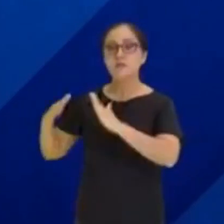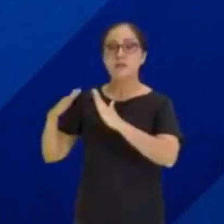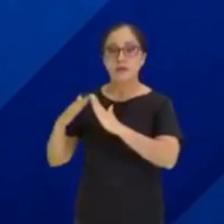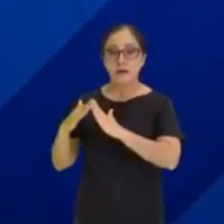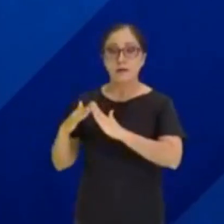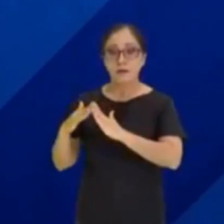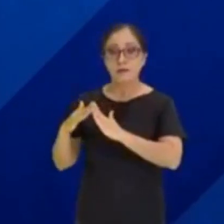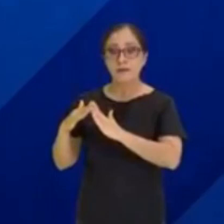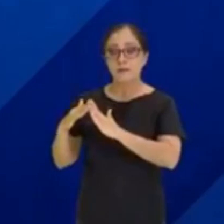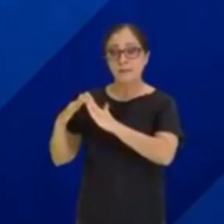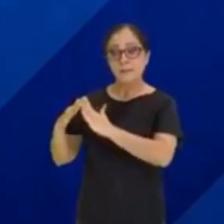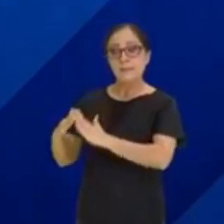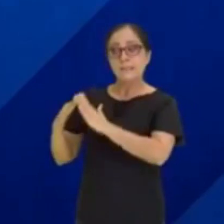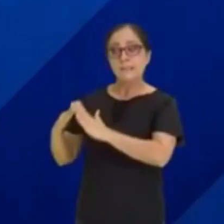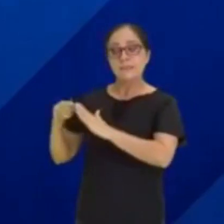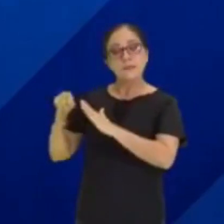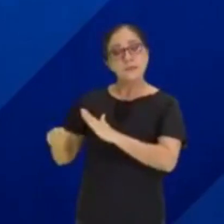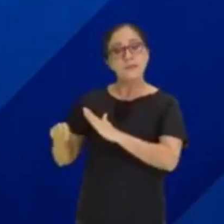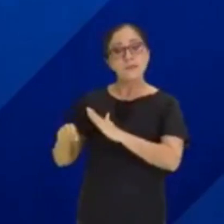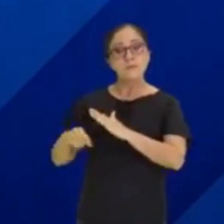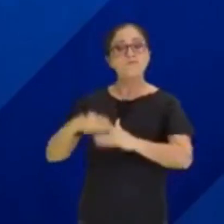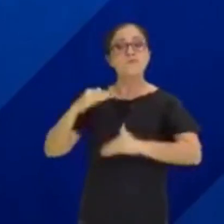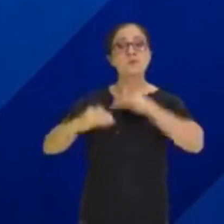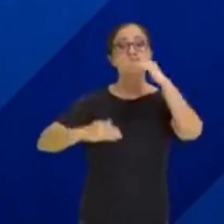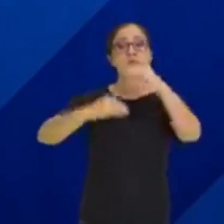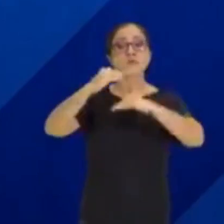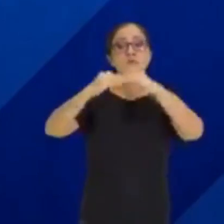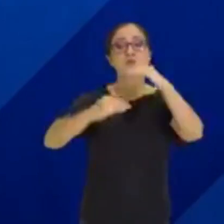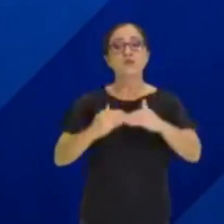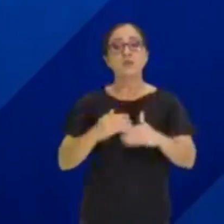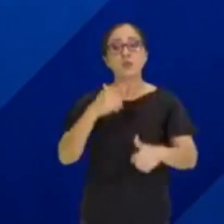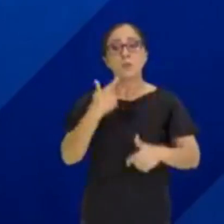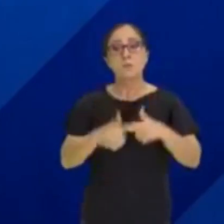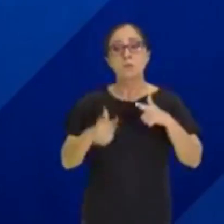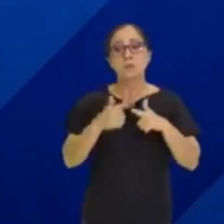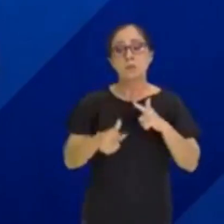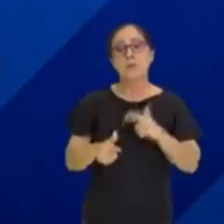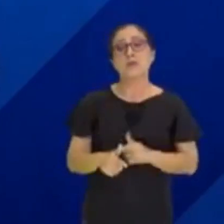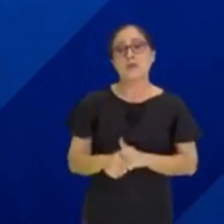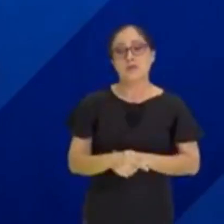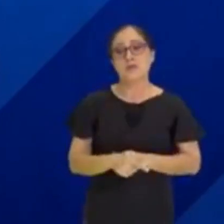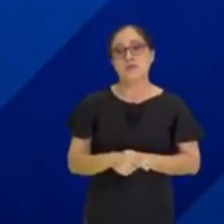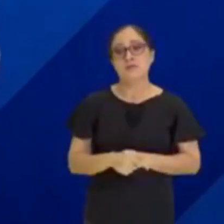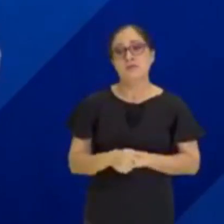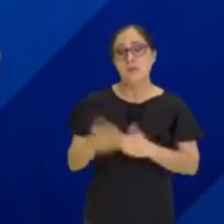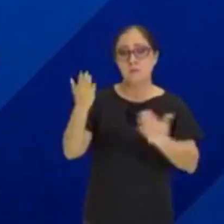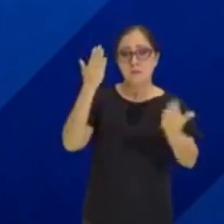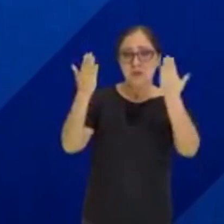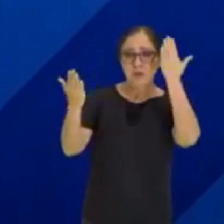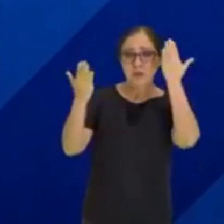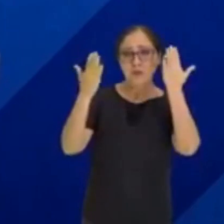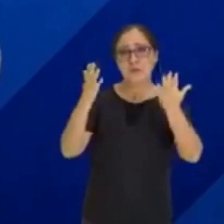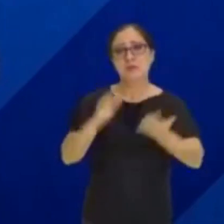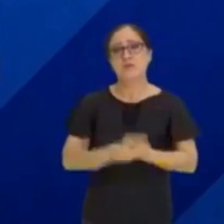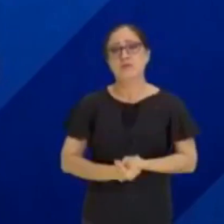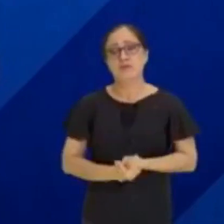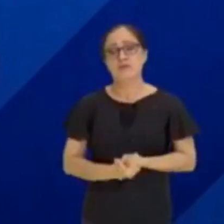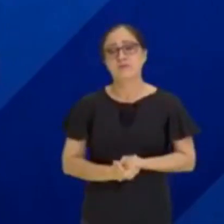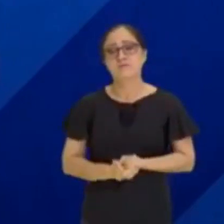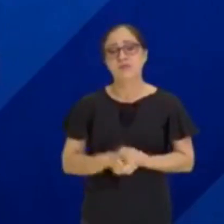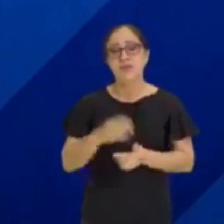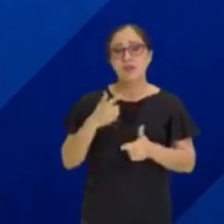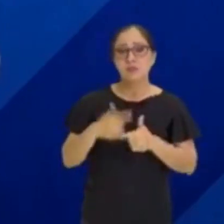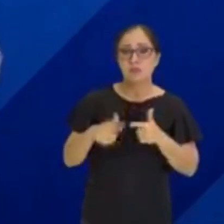surtaram. Muitas pessoas desenvolveram problemas psicológicos, psiquiátricos. Pessoas que nunca haviam passado por